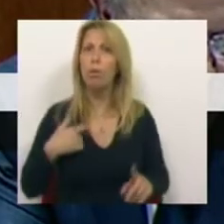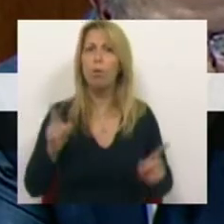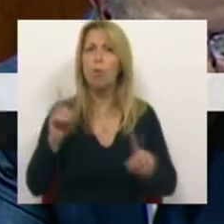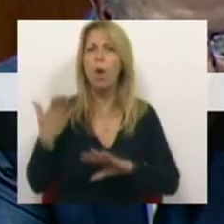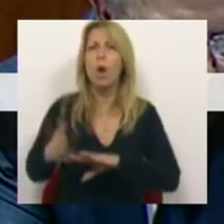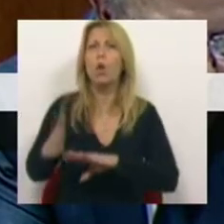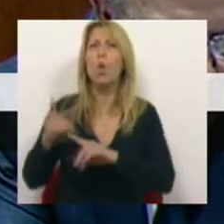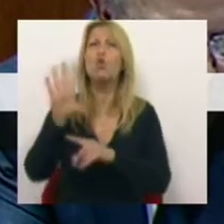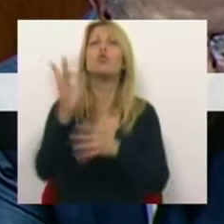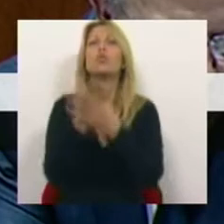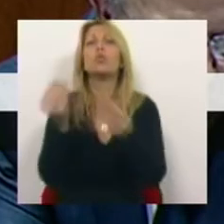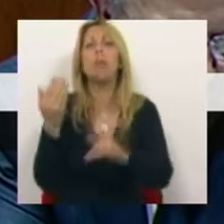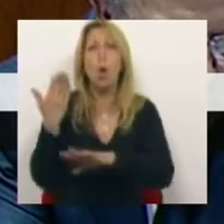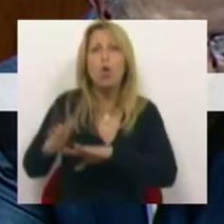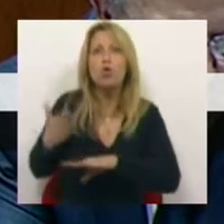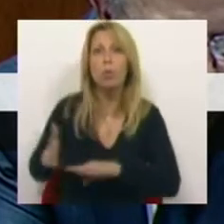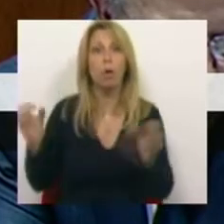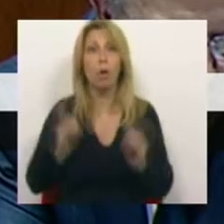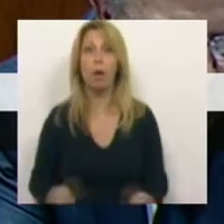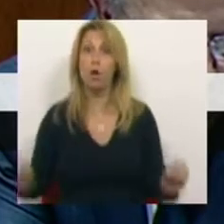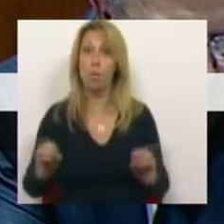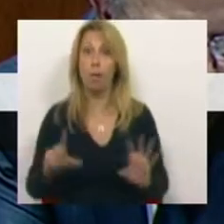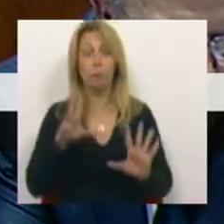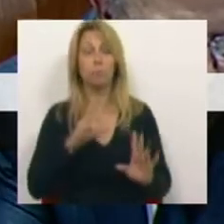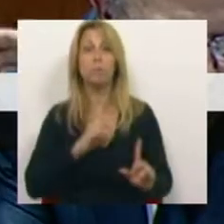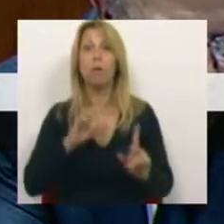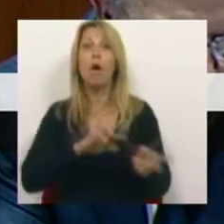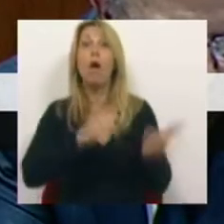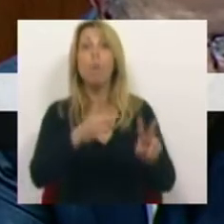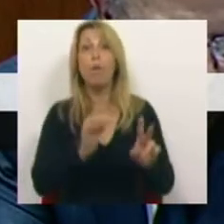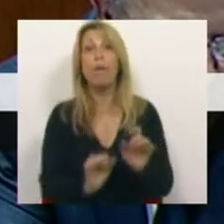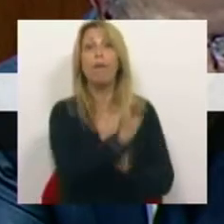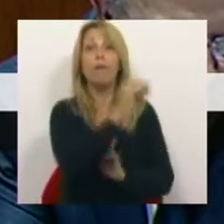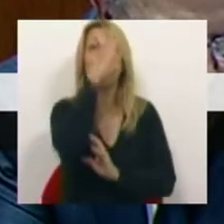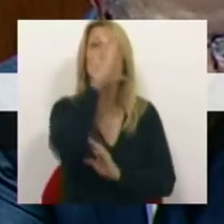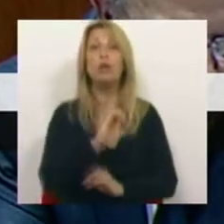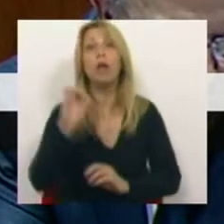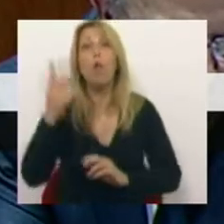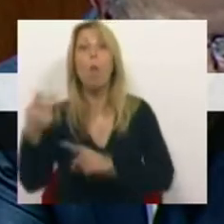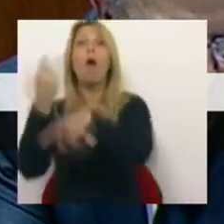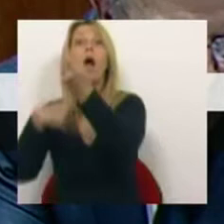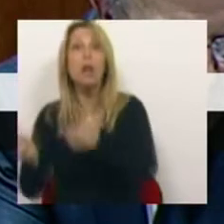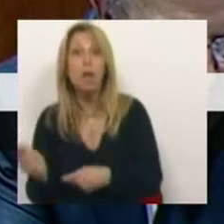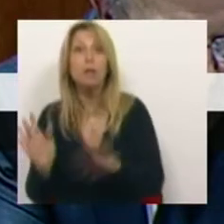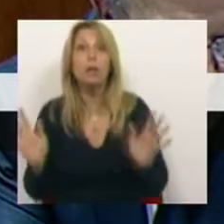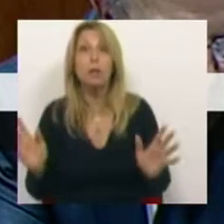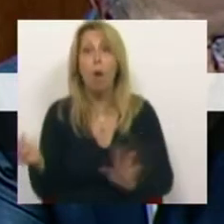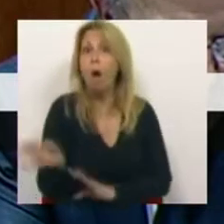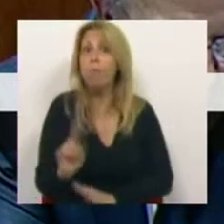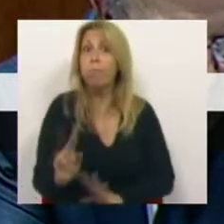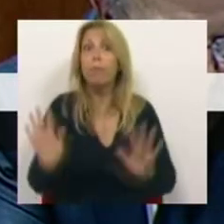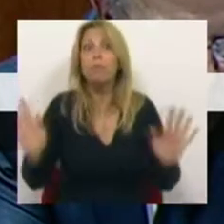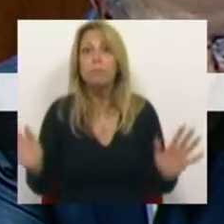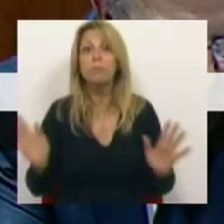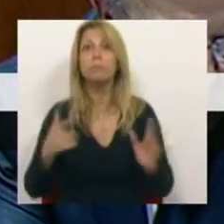nenhuma solução. Da nacionalização à alienação. Não excluímos. E estamos disponíveis para